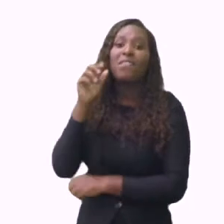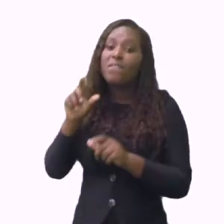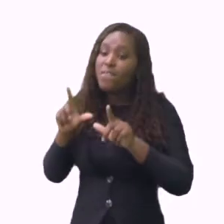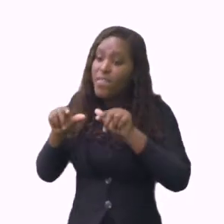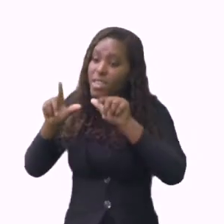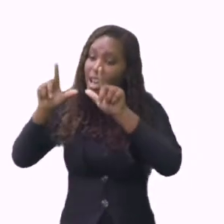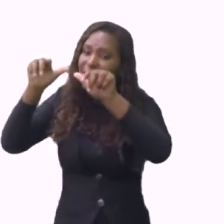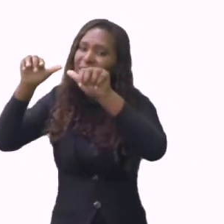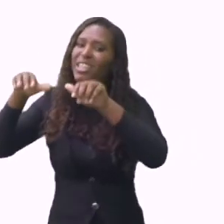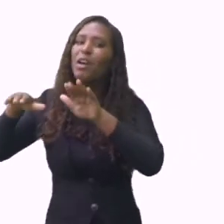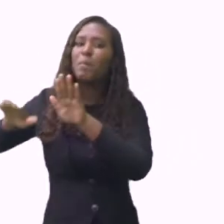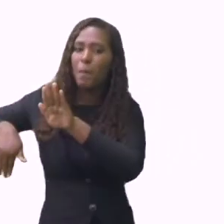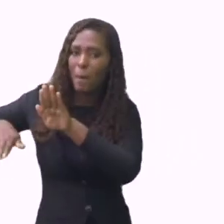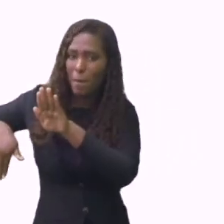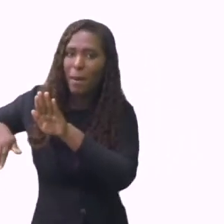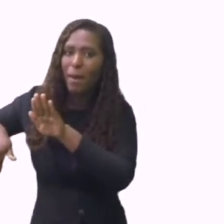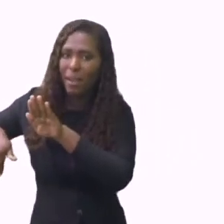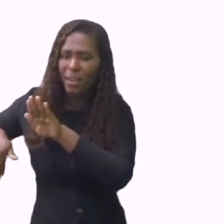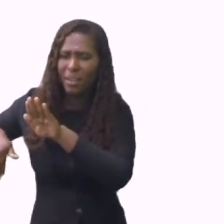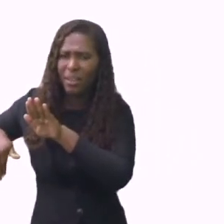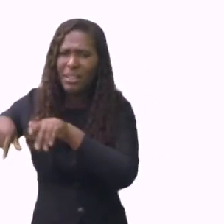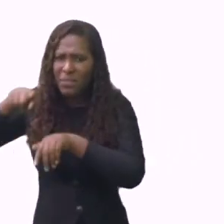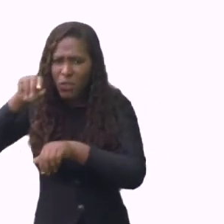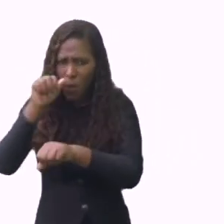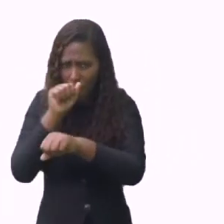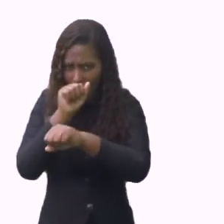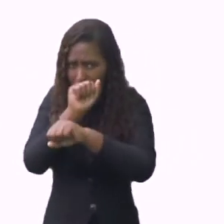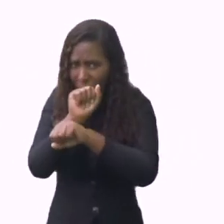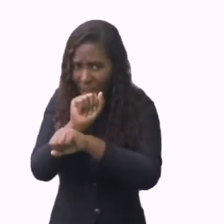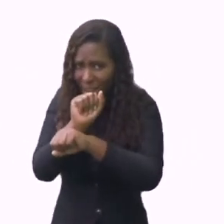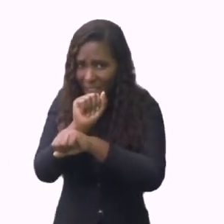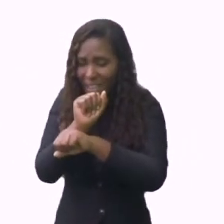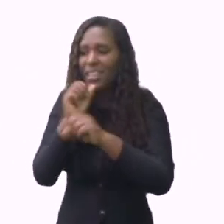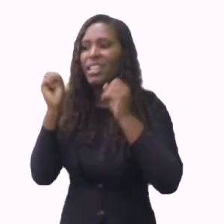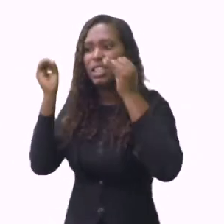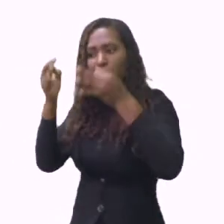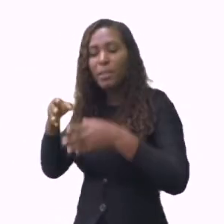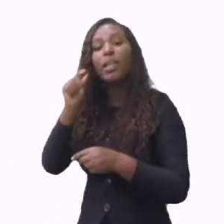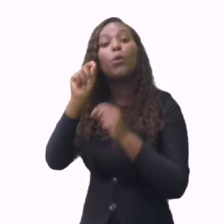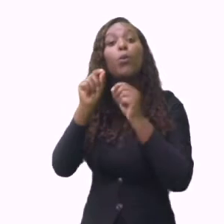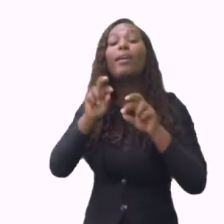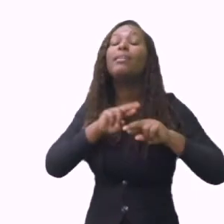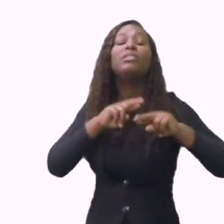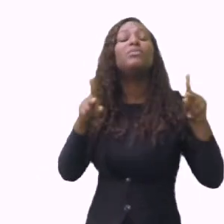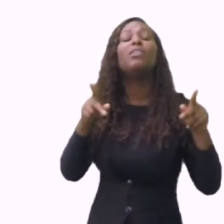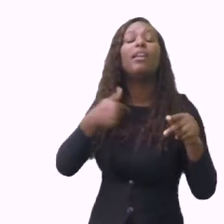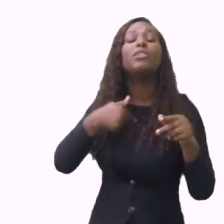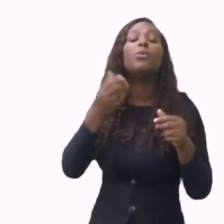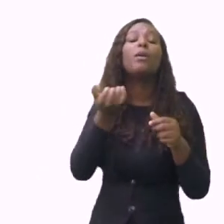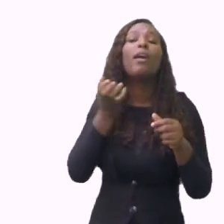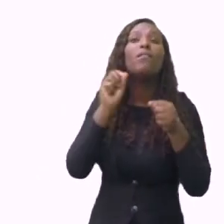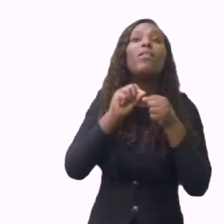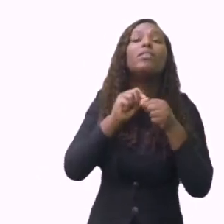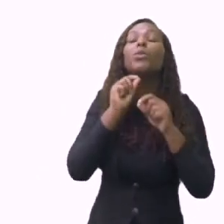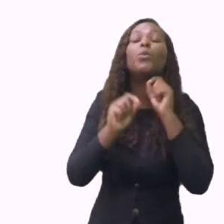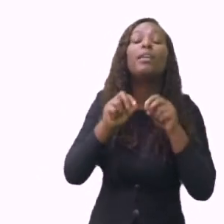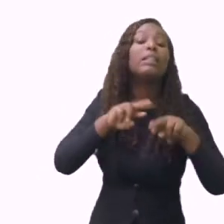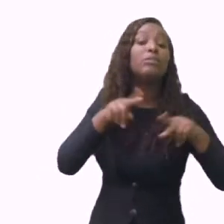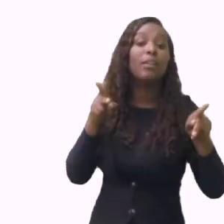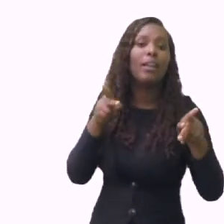que eu quero fazer? No meu colégio há quadra de